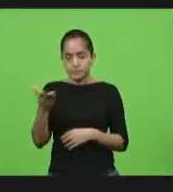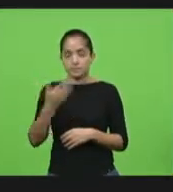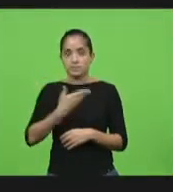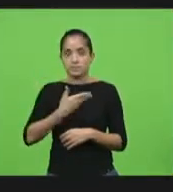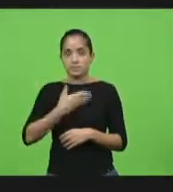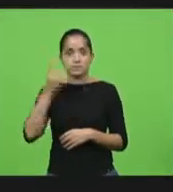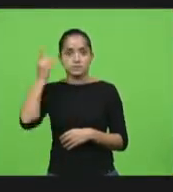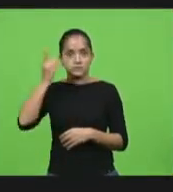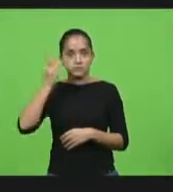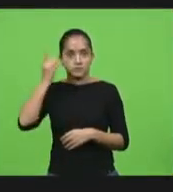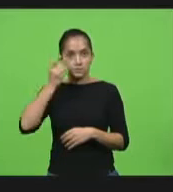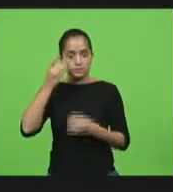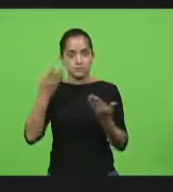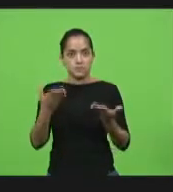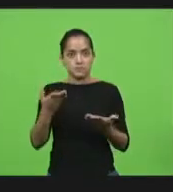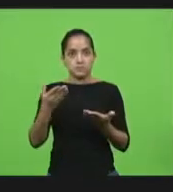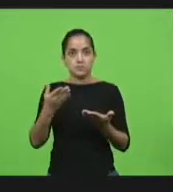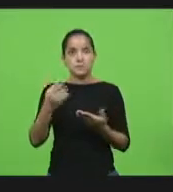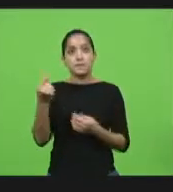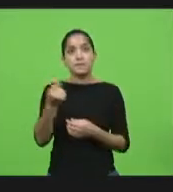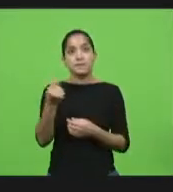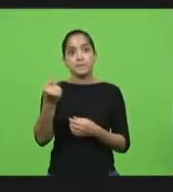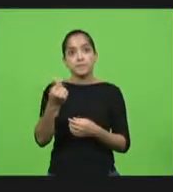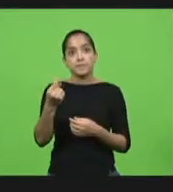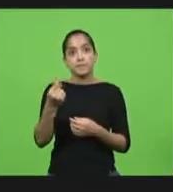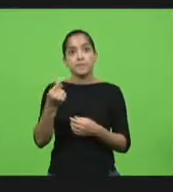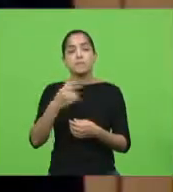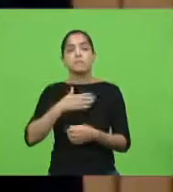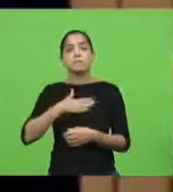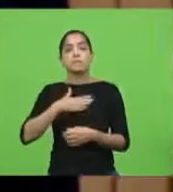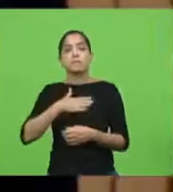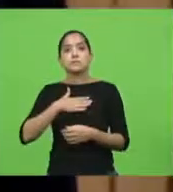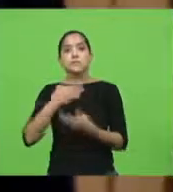colegas. Eu quero, por primeiro, saudar aqui